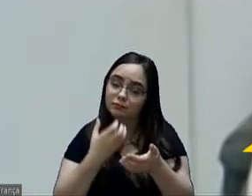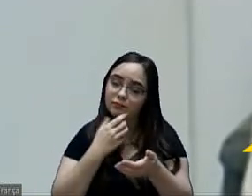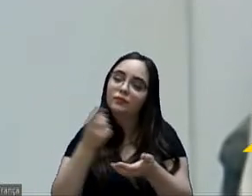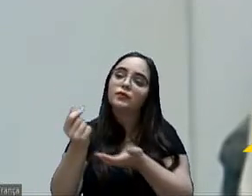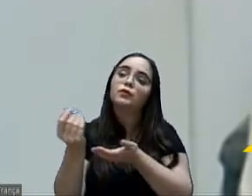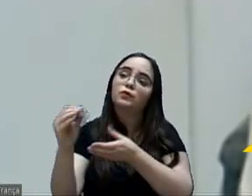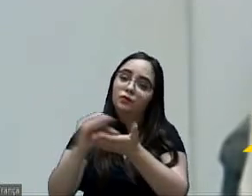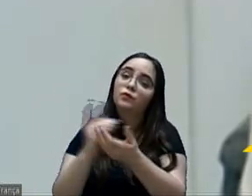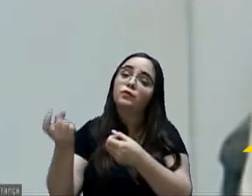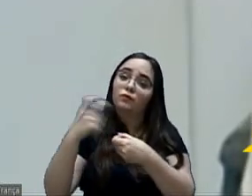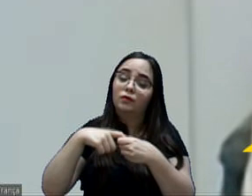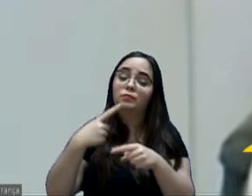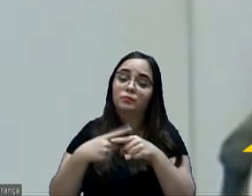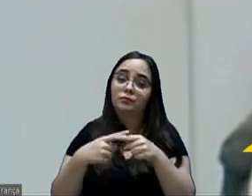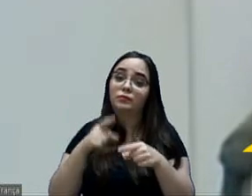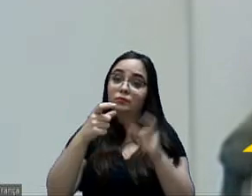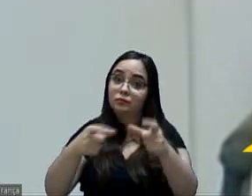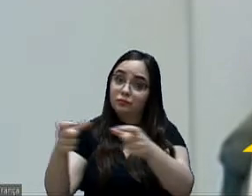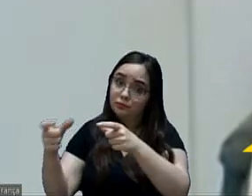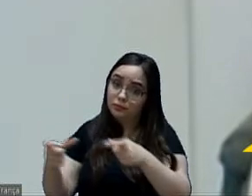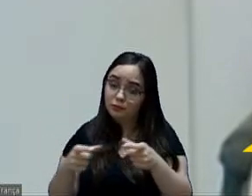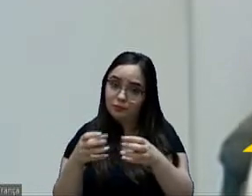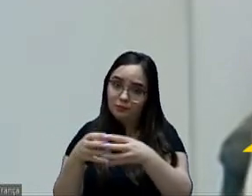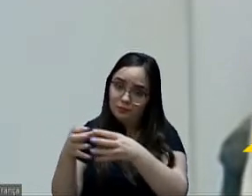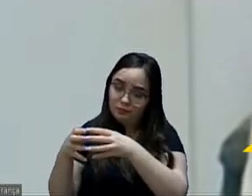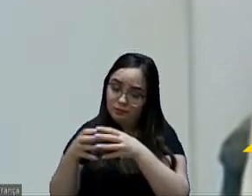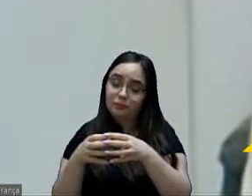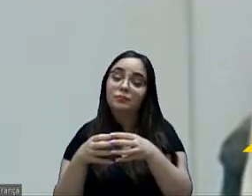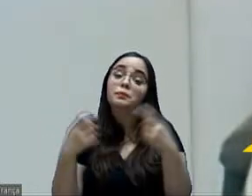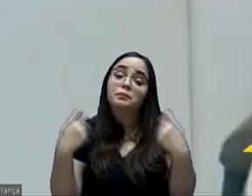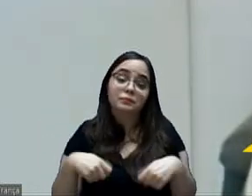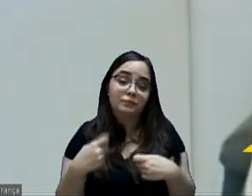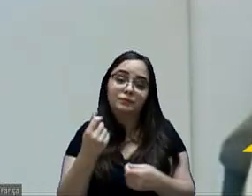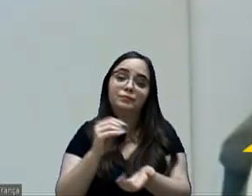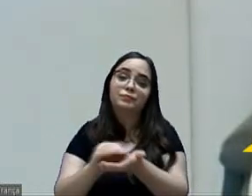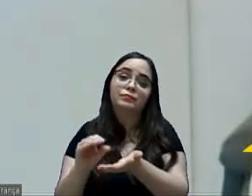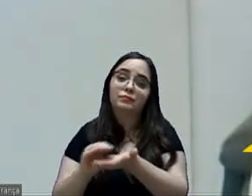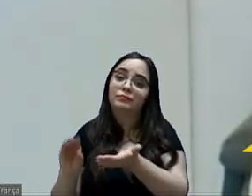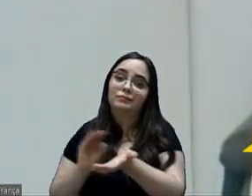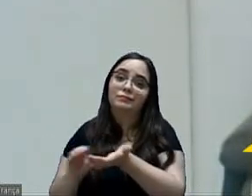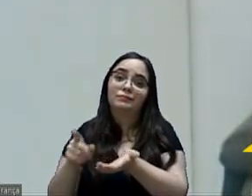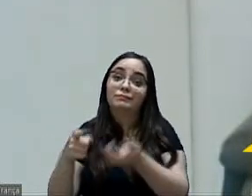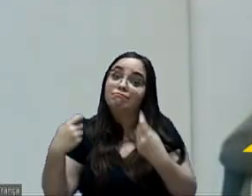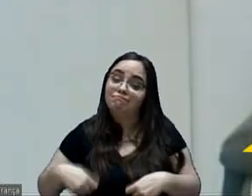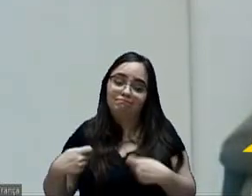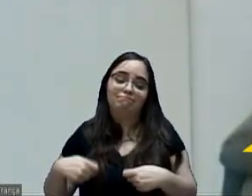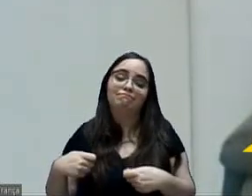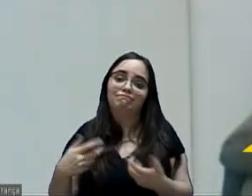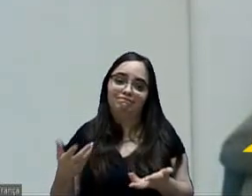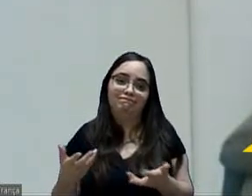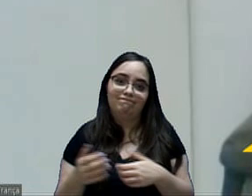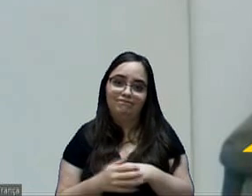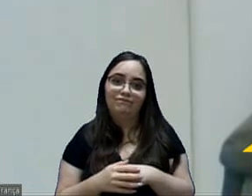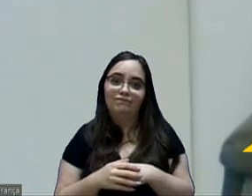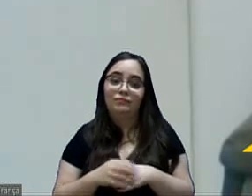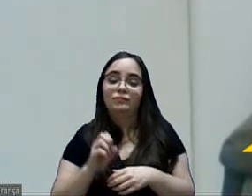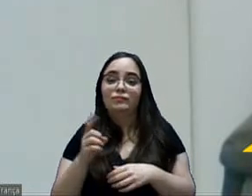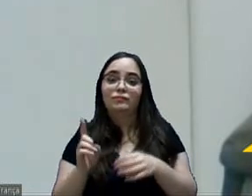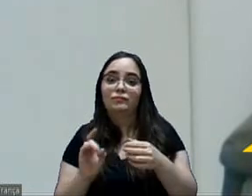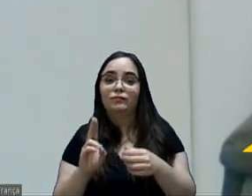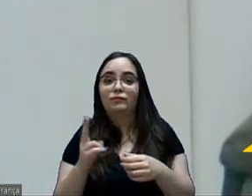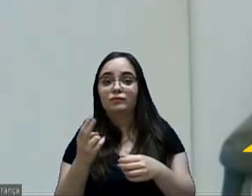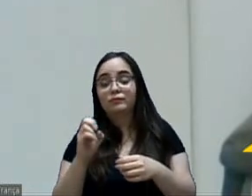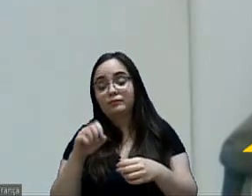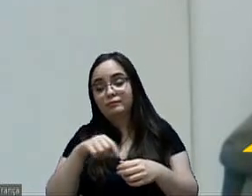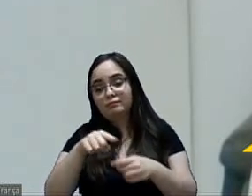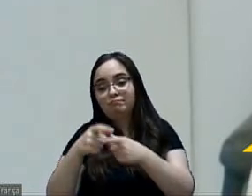entidades assistenciais, a maioria, vereador Luiz Santos, ou é da área da saúde, que auxilia o Poder Executivo, ou é na questão